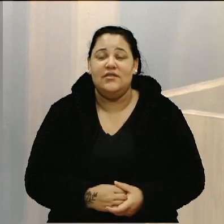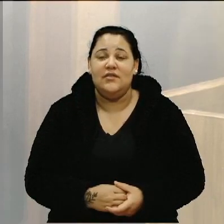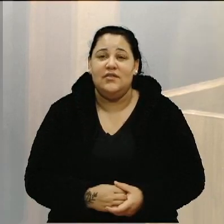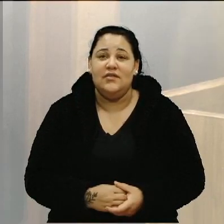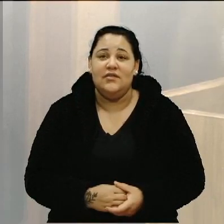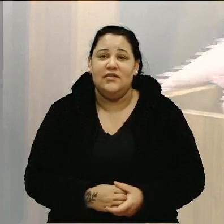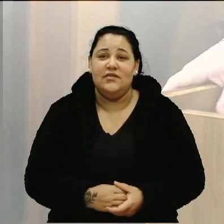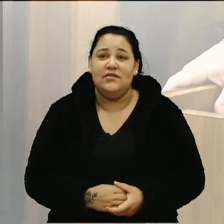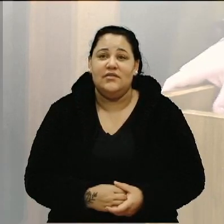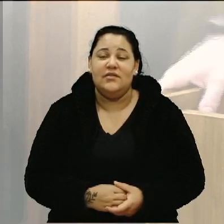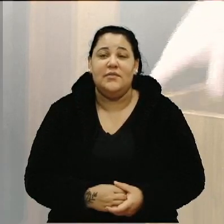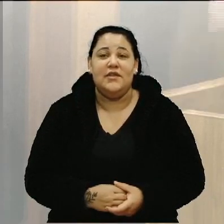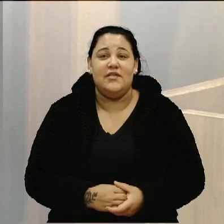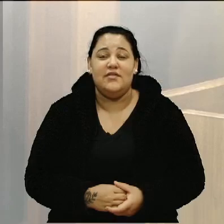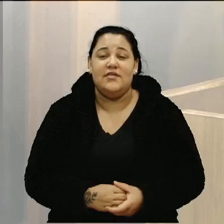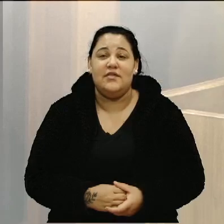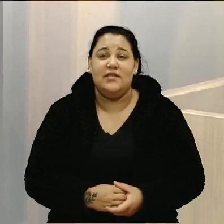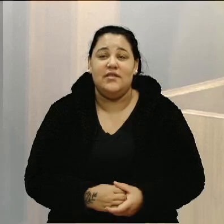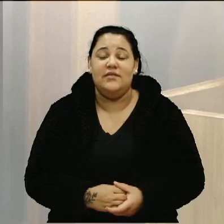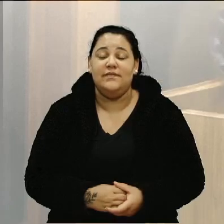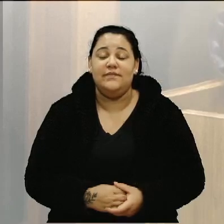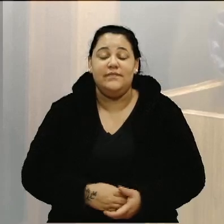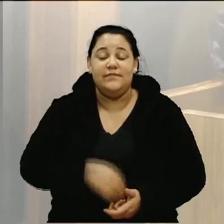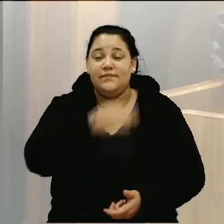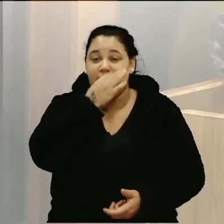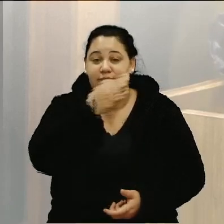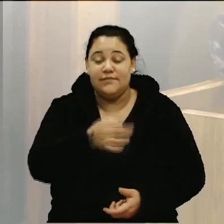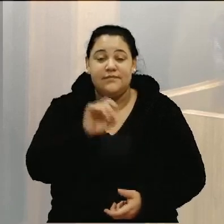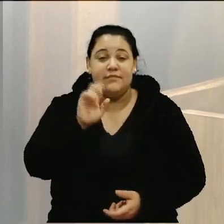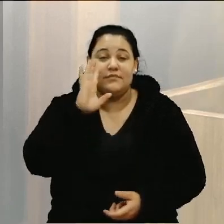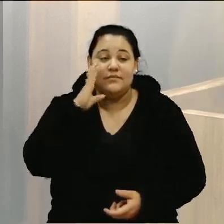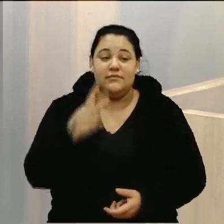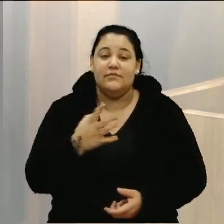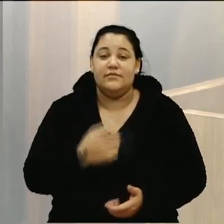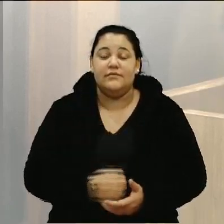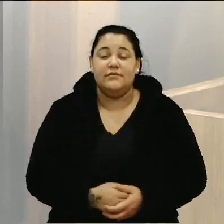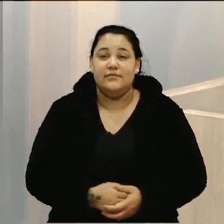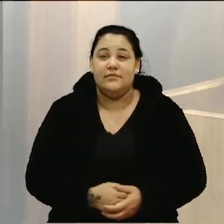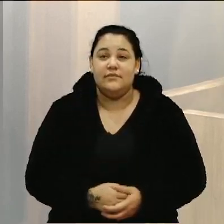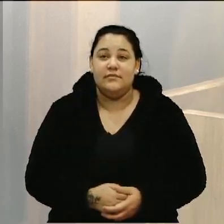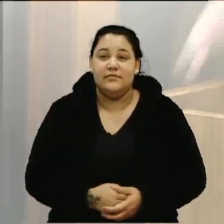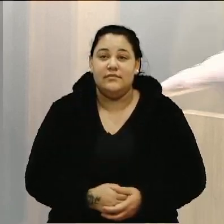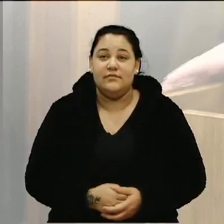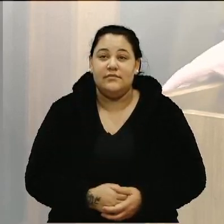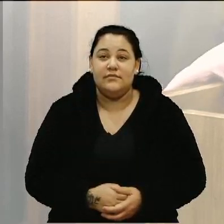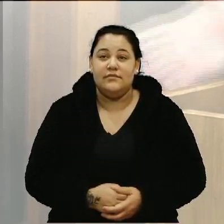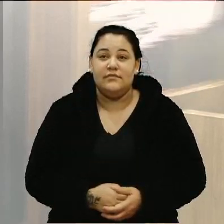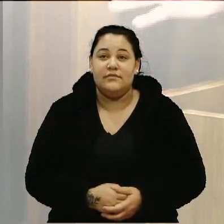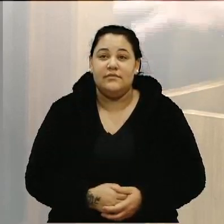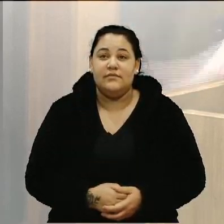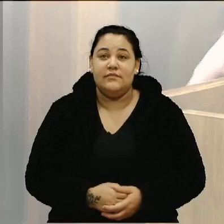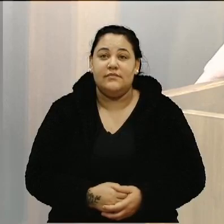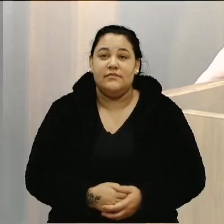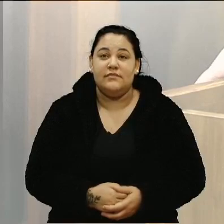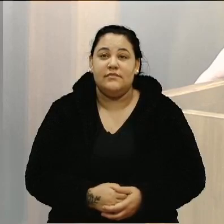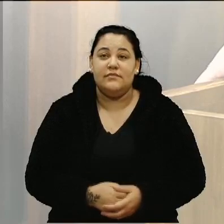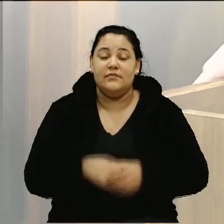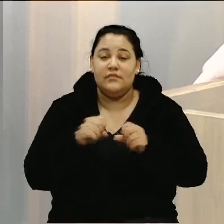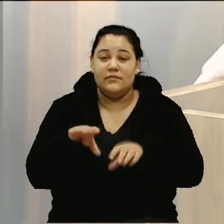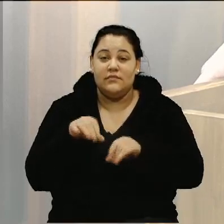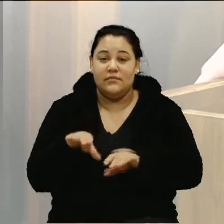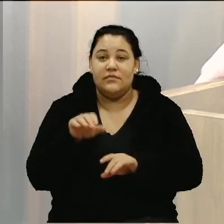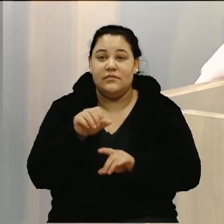Não se deseja. É um absurdo o que acontece. Ainda para o cargo de educador social, vai lidar com